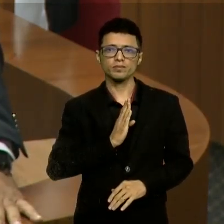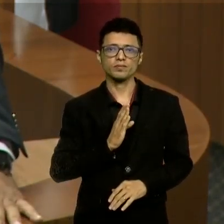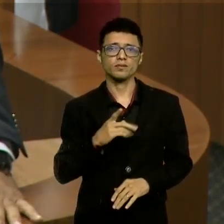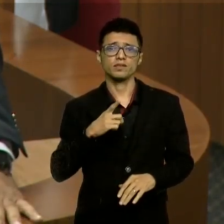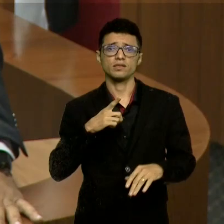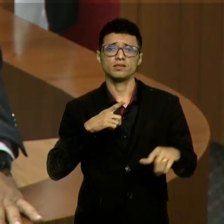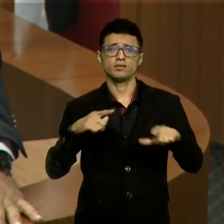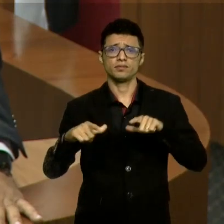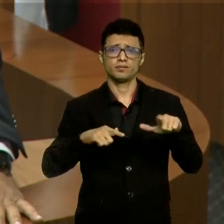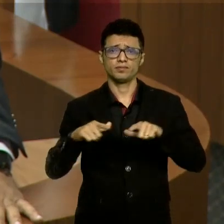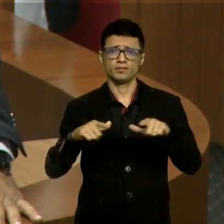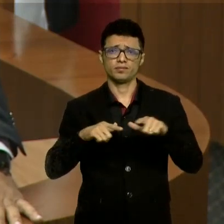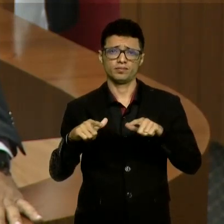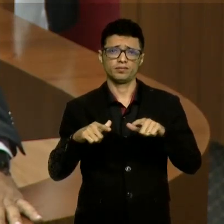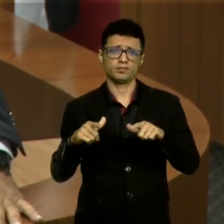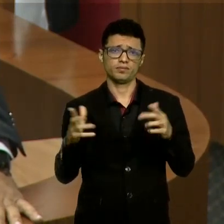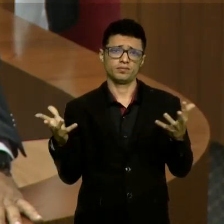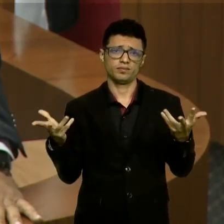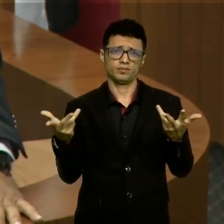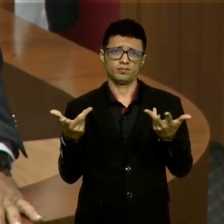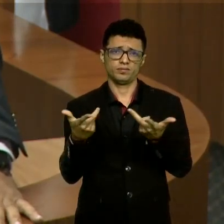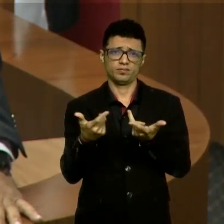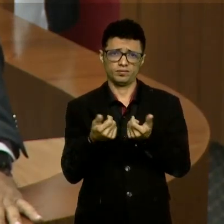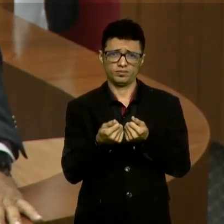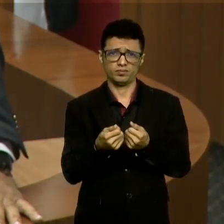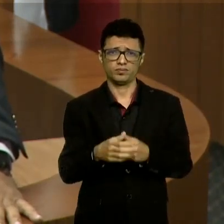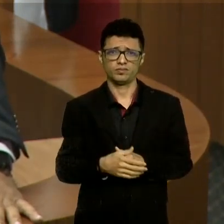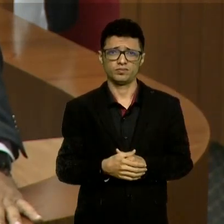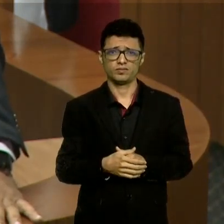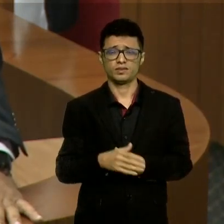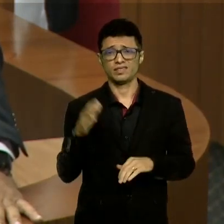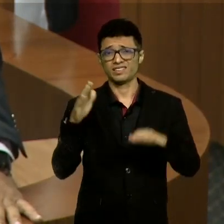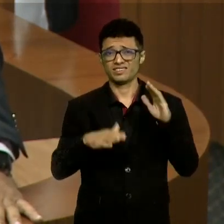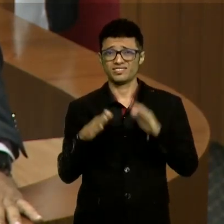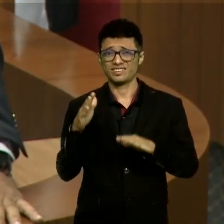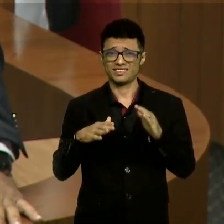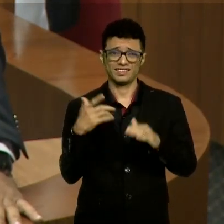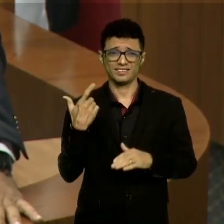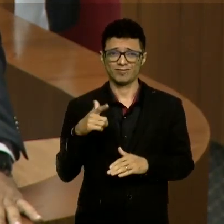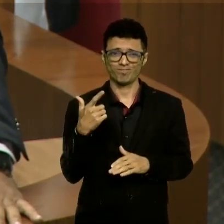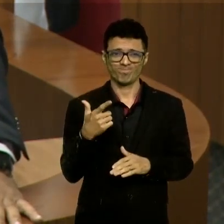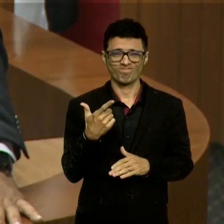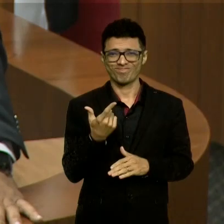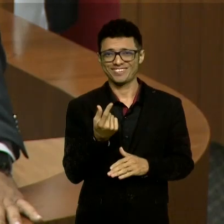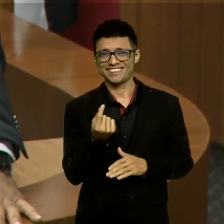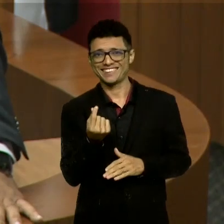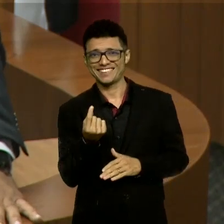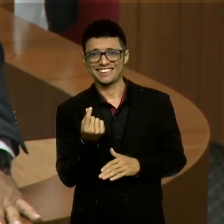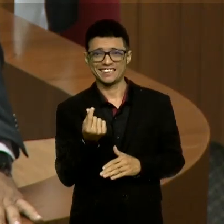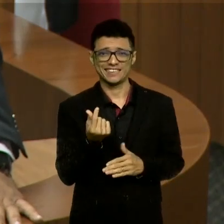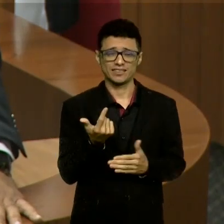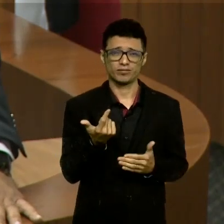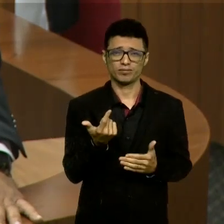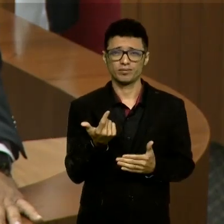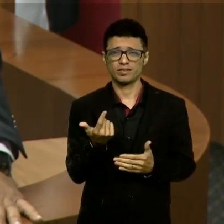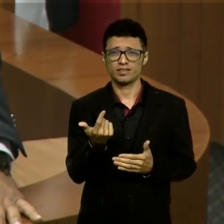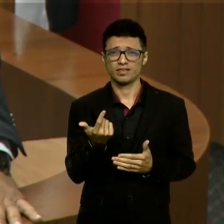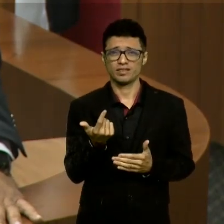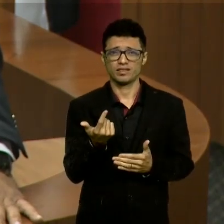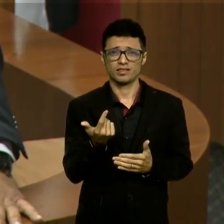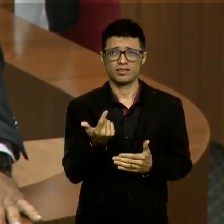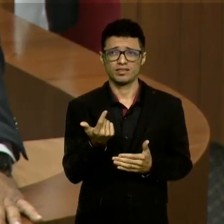trabalho extremamente brilhante, às vezes sem ter a condição, deputado Rildo, de manter um animal daquele.